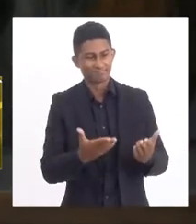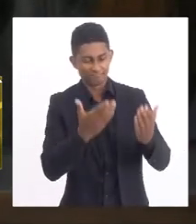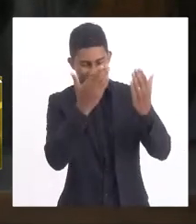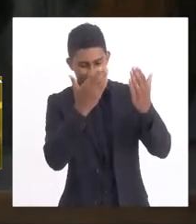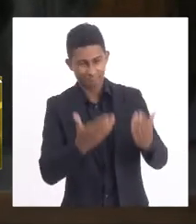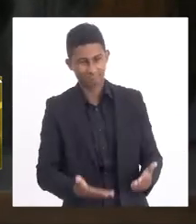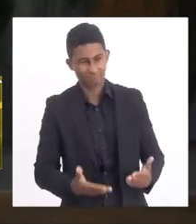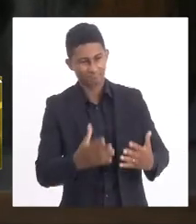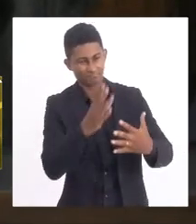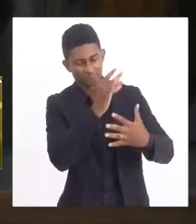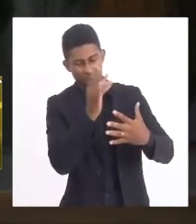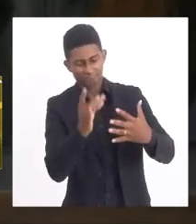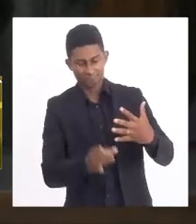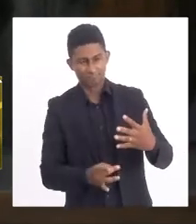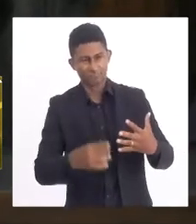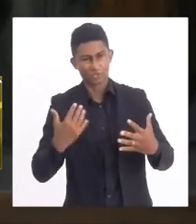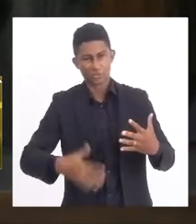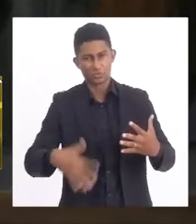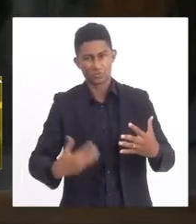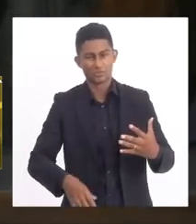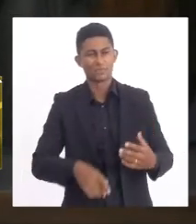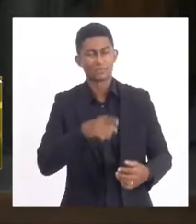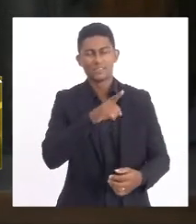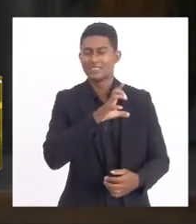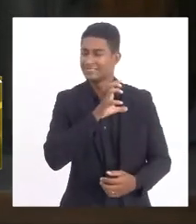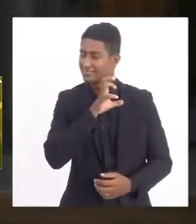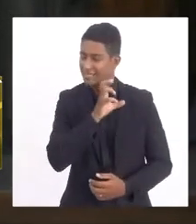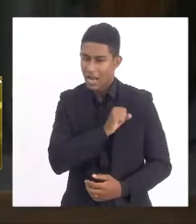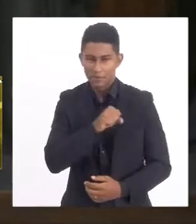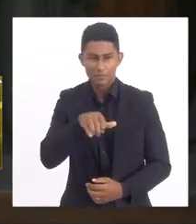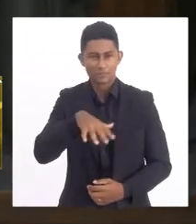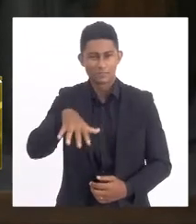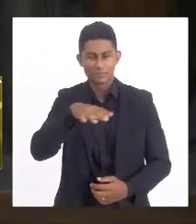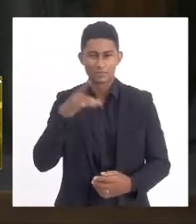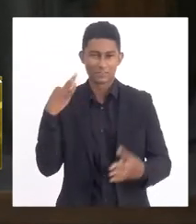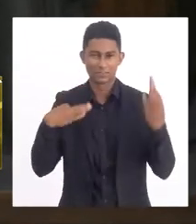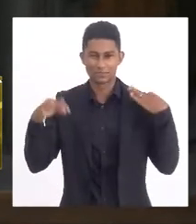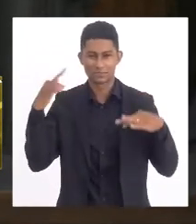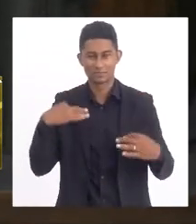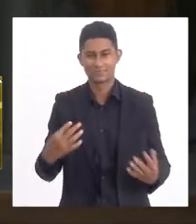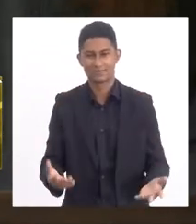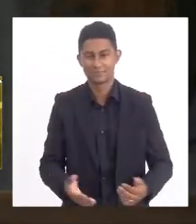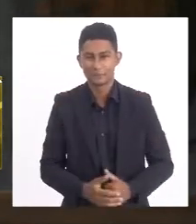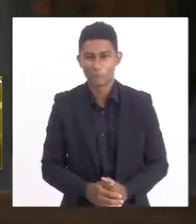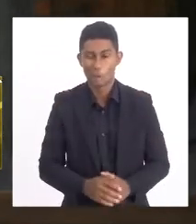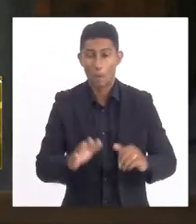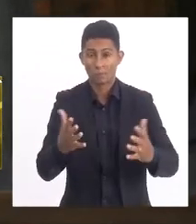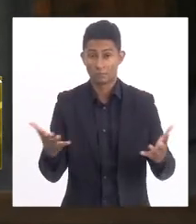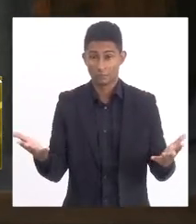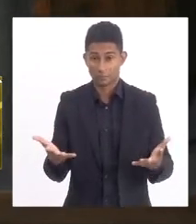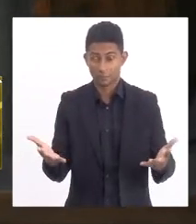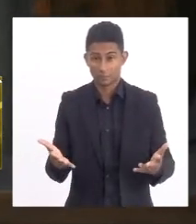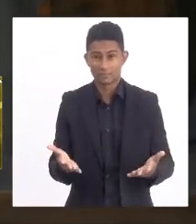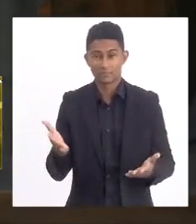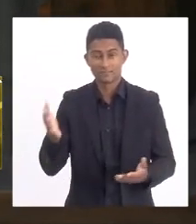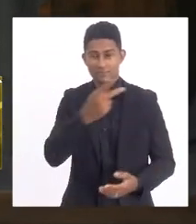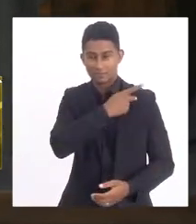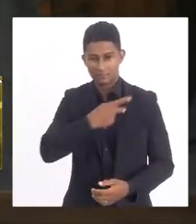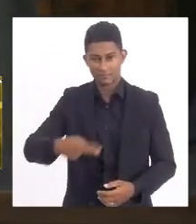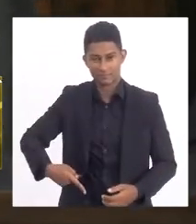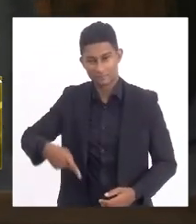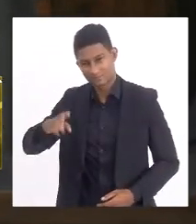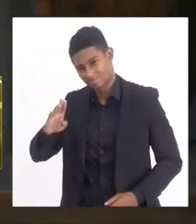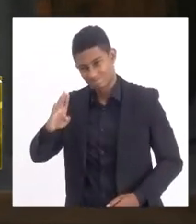mas é apaixonado pelo que faz apaixonado pelo setor e temos hoje um presidente bolsonaro